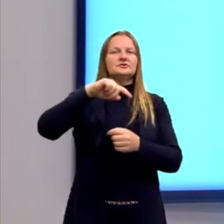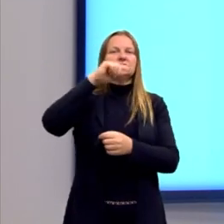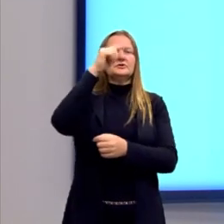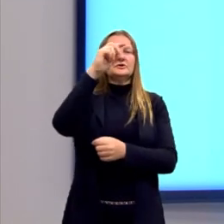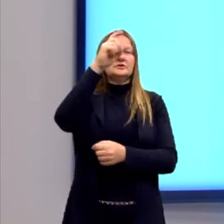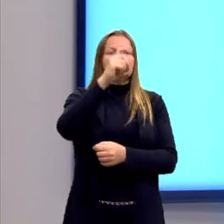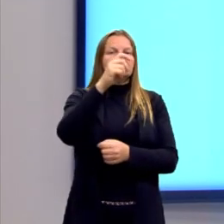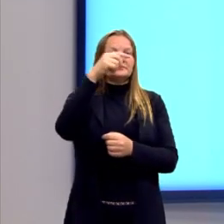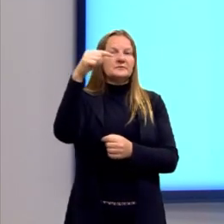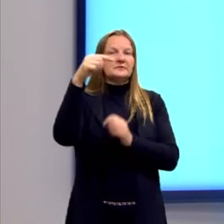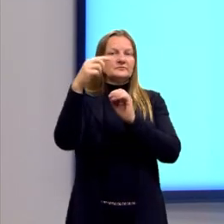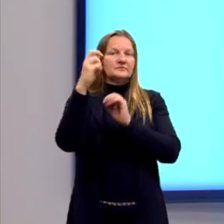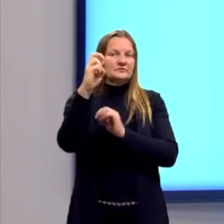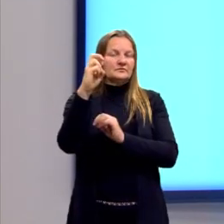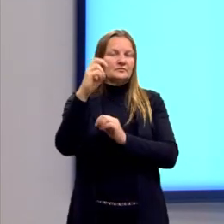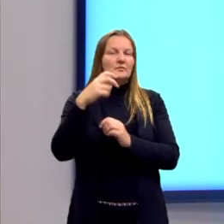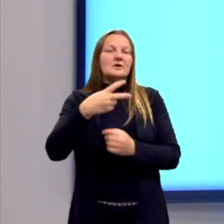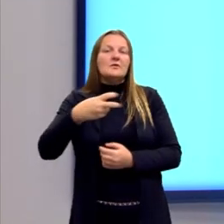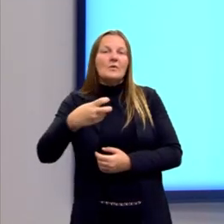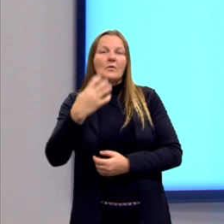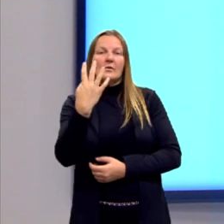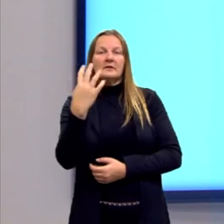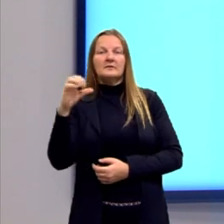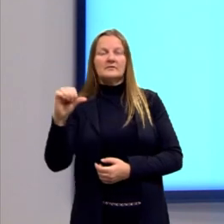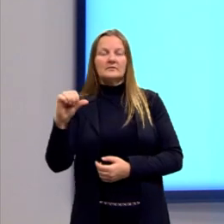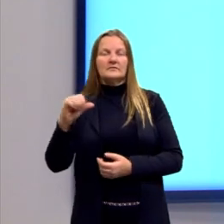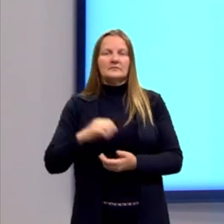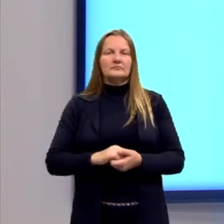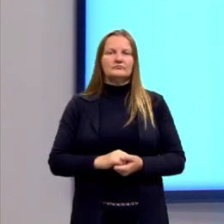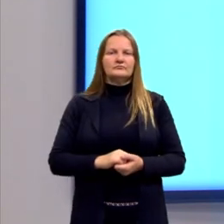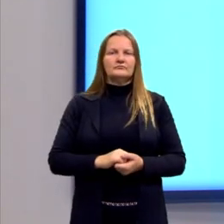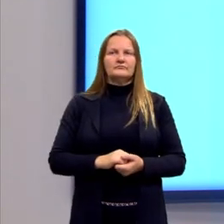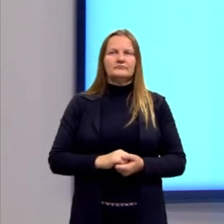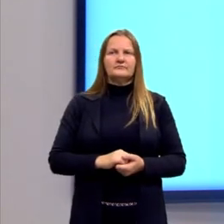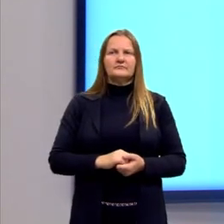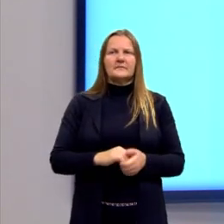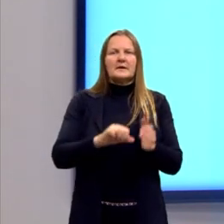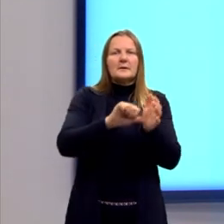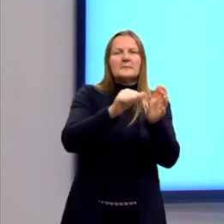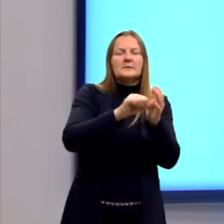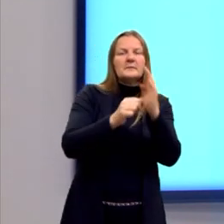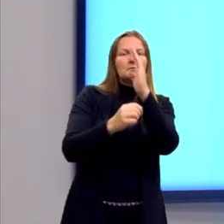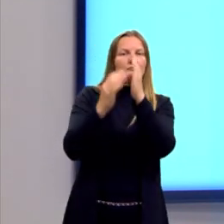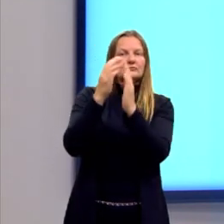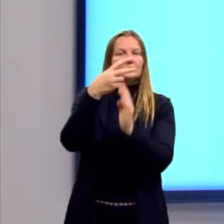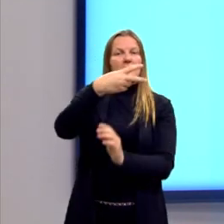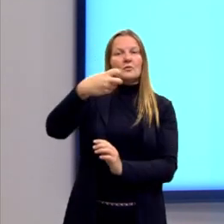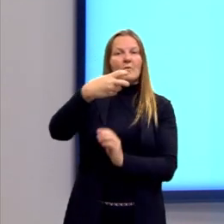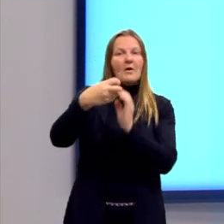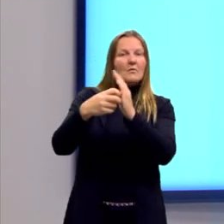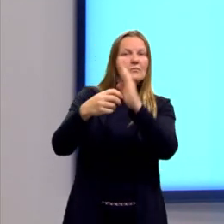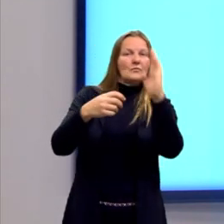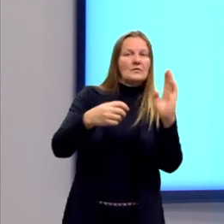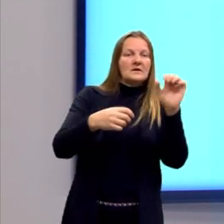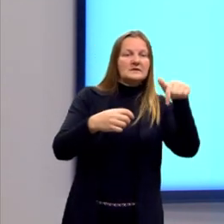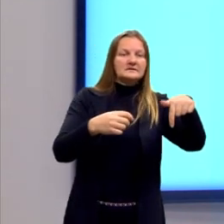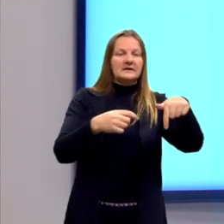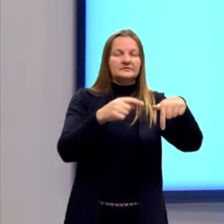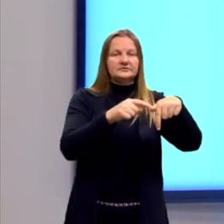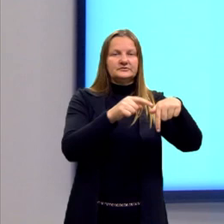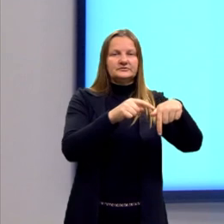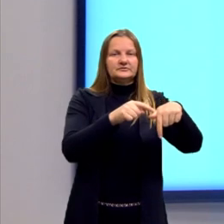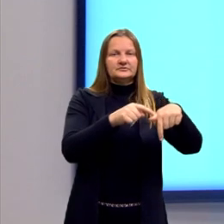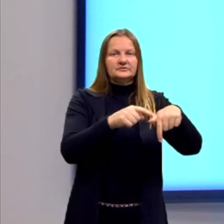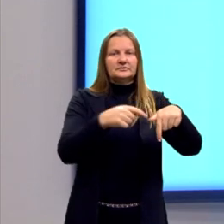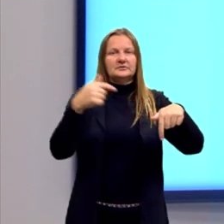- 5 = 49 de novo primeiro lado da Igualdade eu tenho a base 7